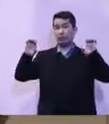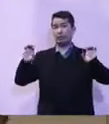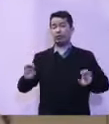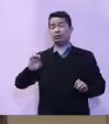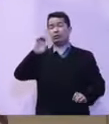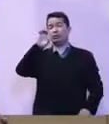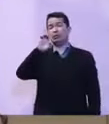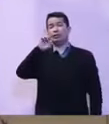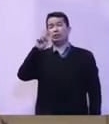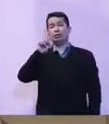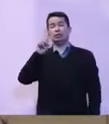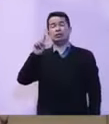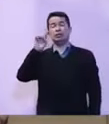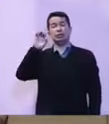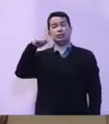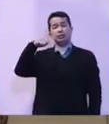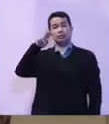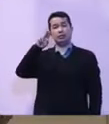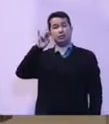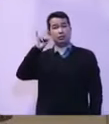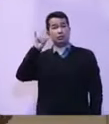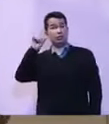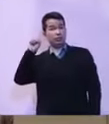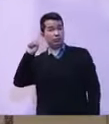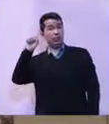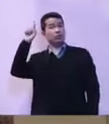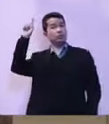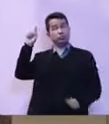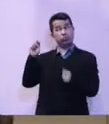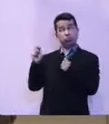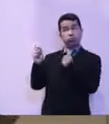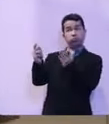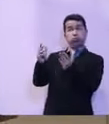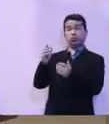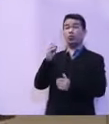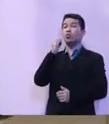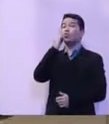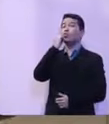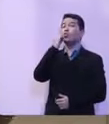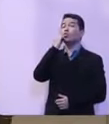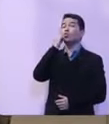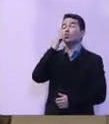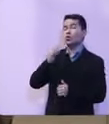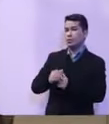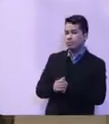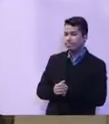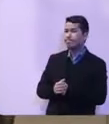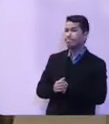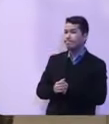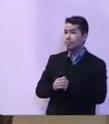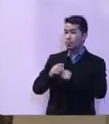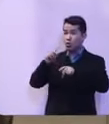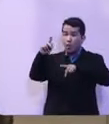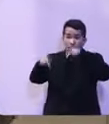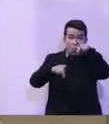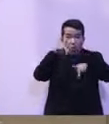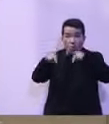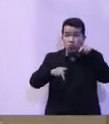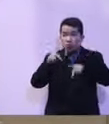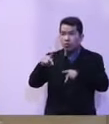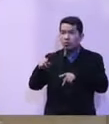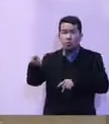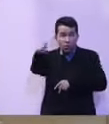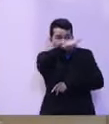última oportunidade. E se eles crescem, e se eles colocassem o seu